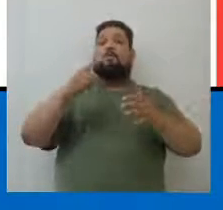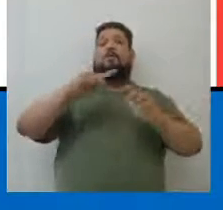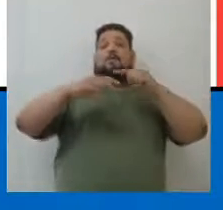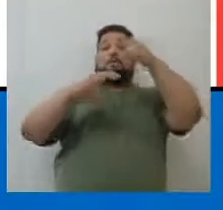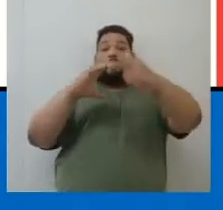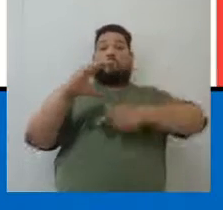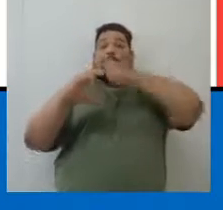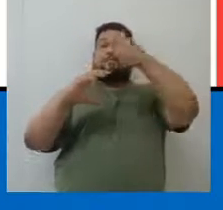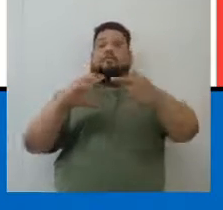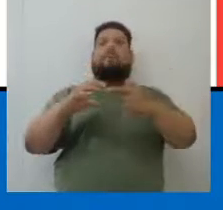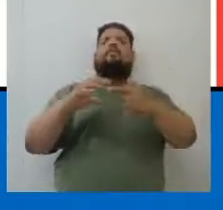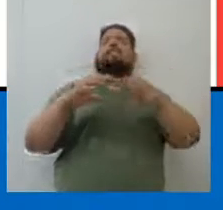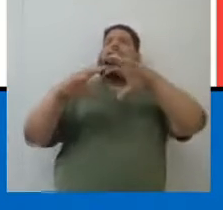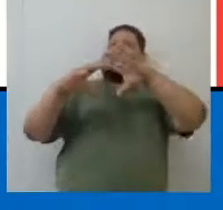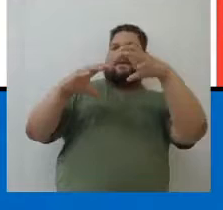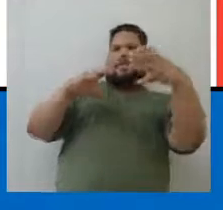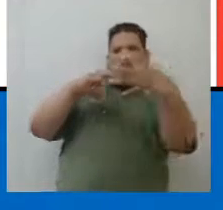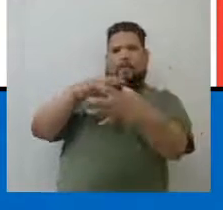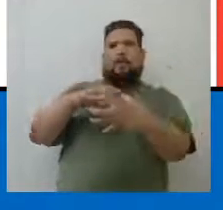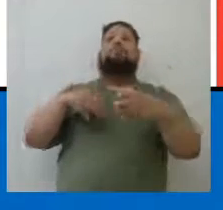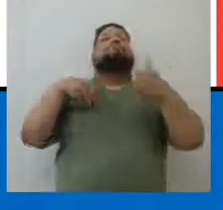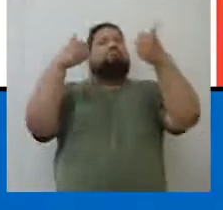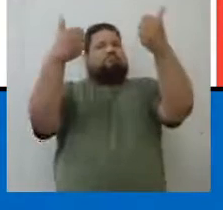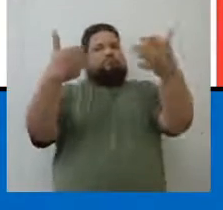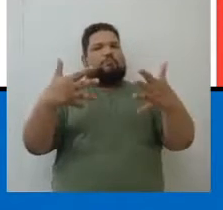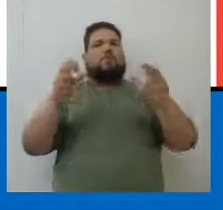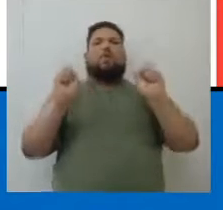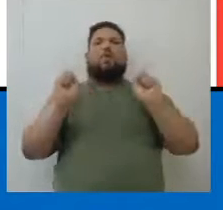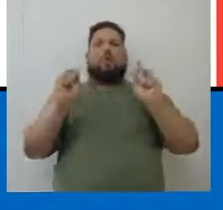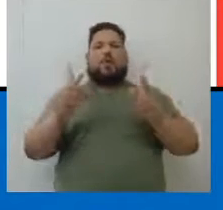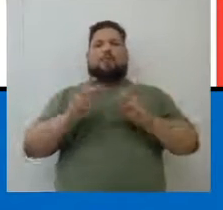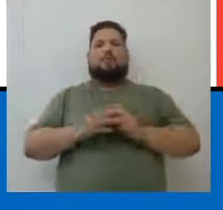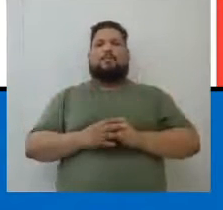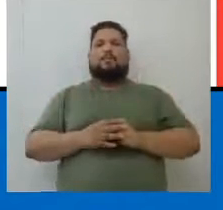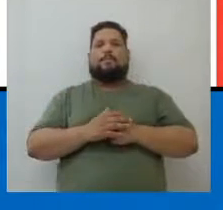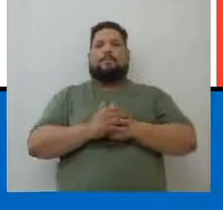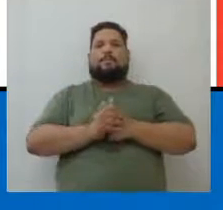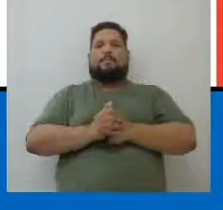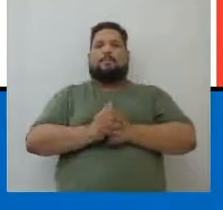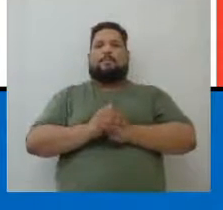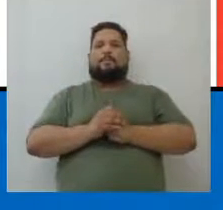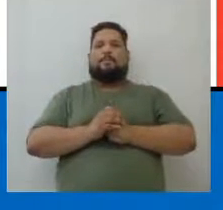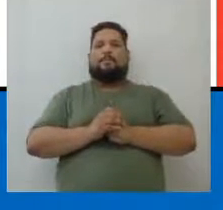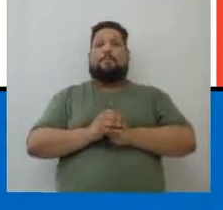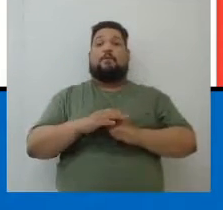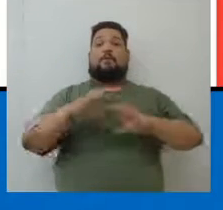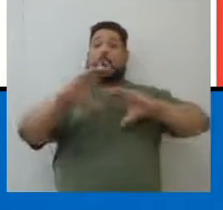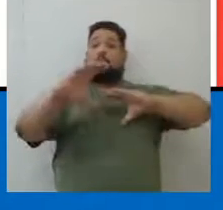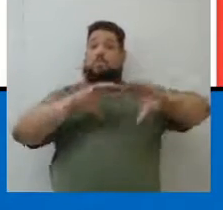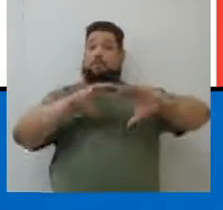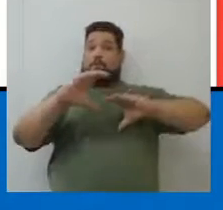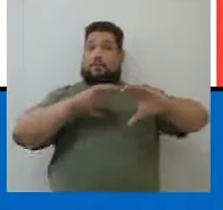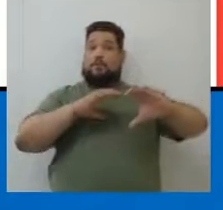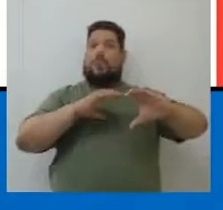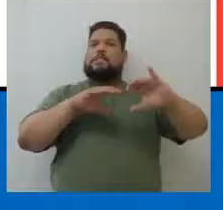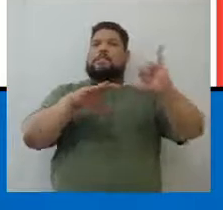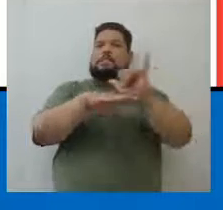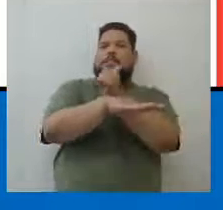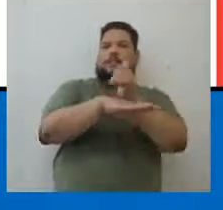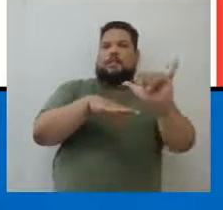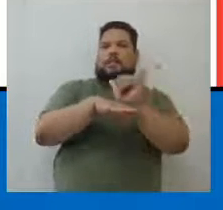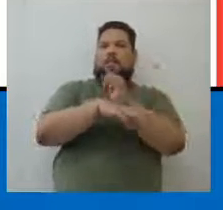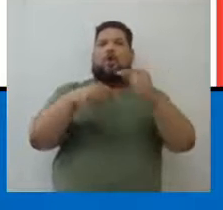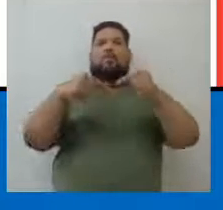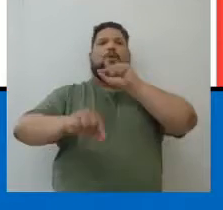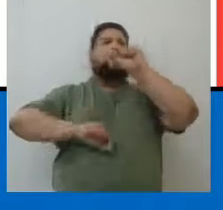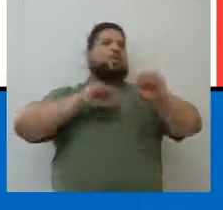globalização, aldeamento, tudo isso aí. Mas o melhor meio de comunicação que a gente vai poder observar são as BRs, né?